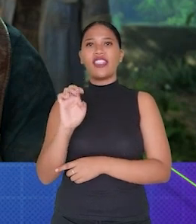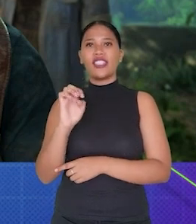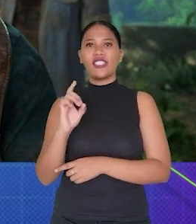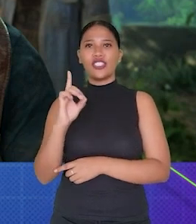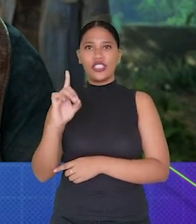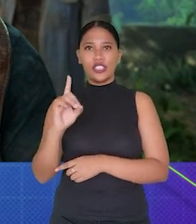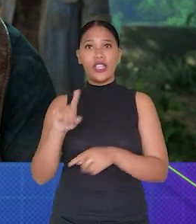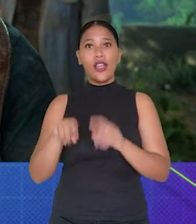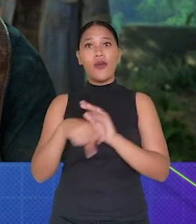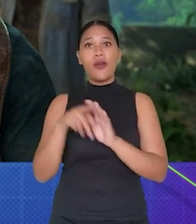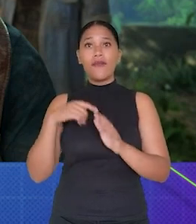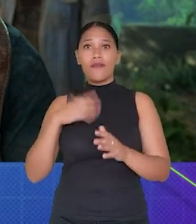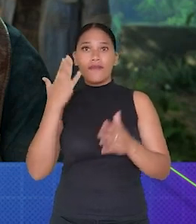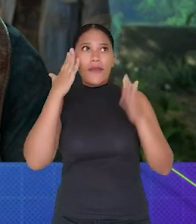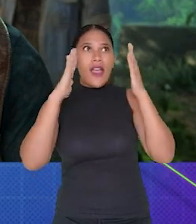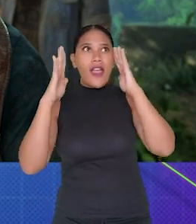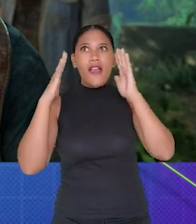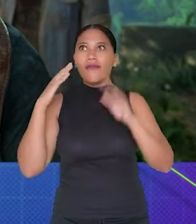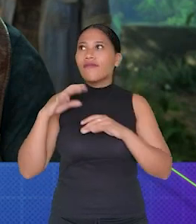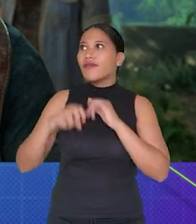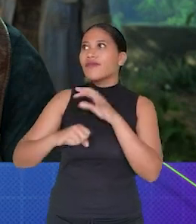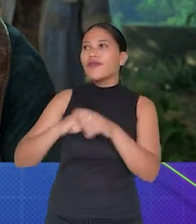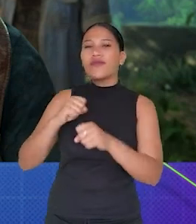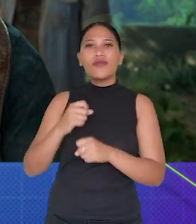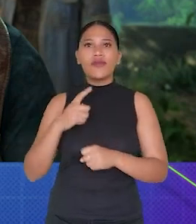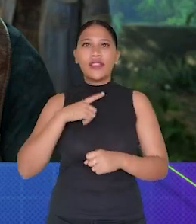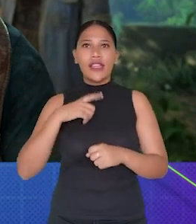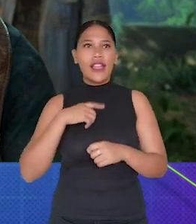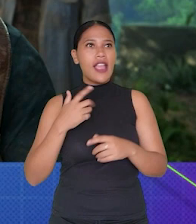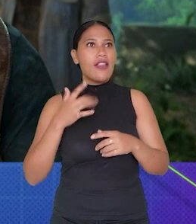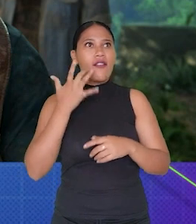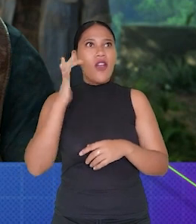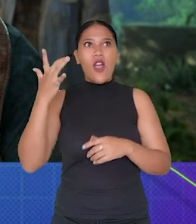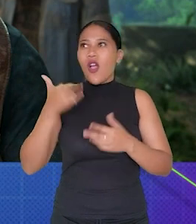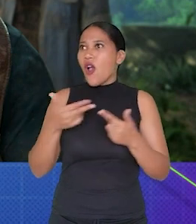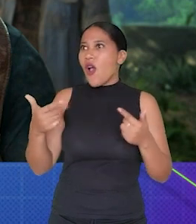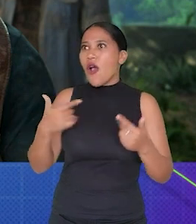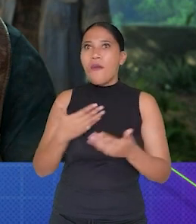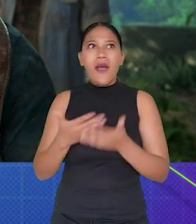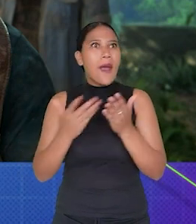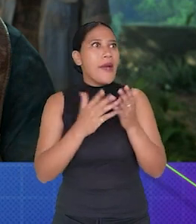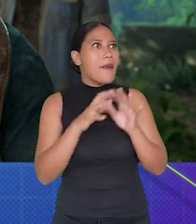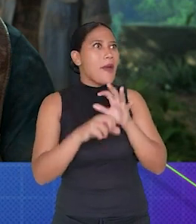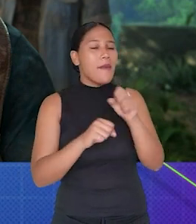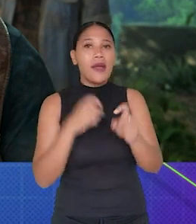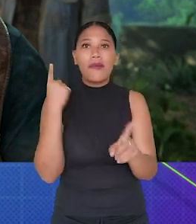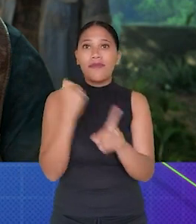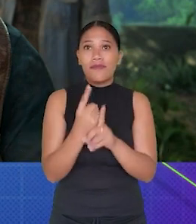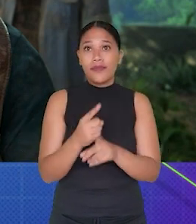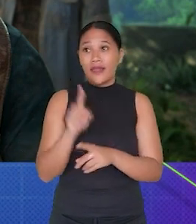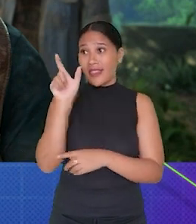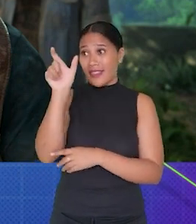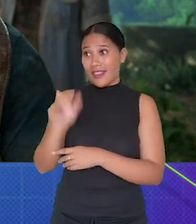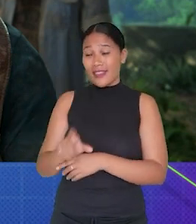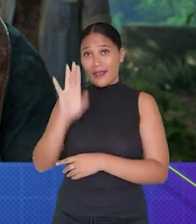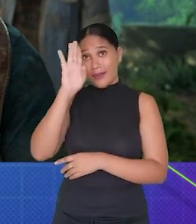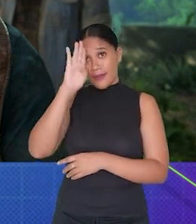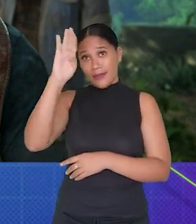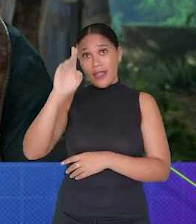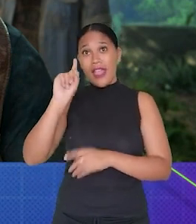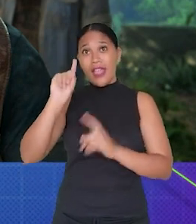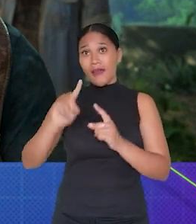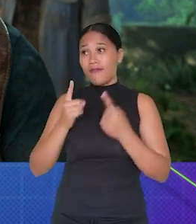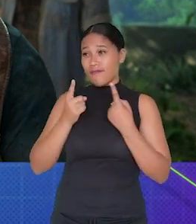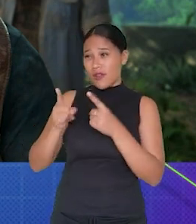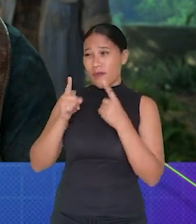Nathan Drake, é um aventureiro que viaja pelo mundo em busca de tesouros perdidos. Ao longo da história, Nathan é desafiado por